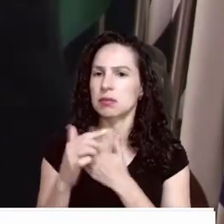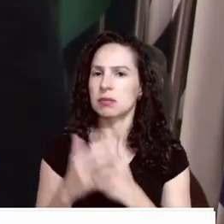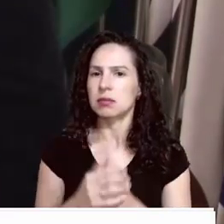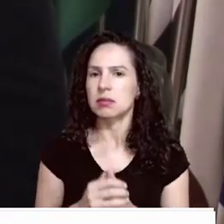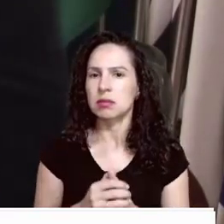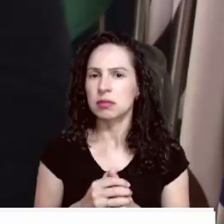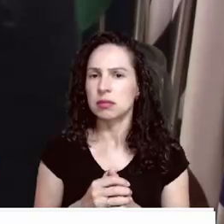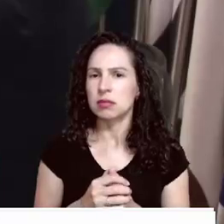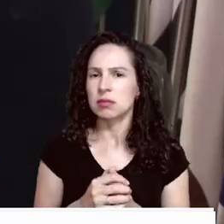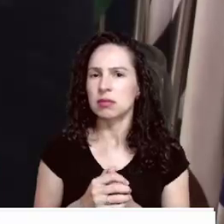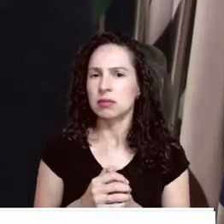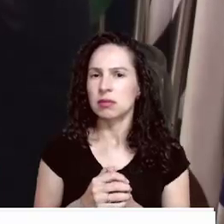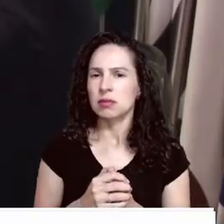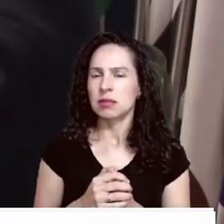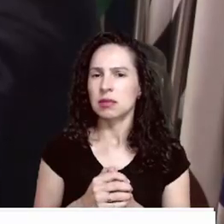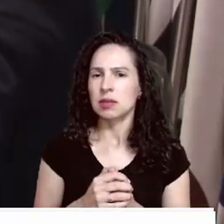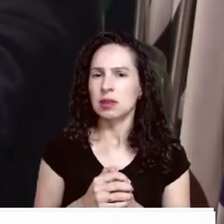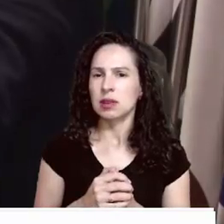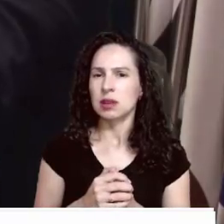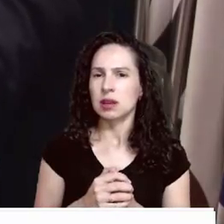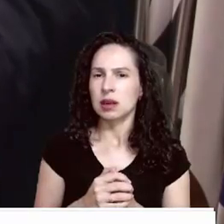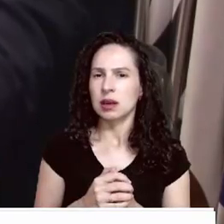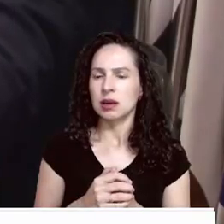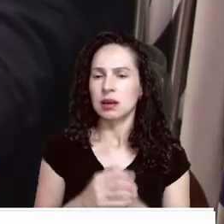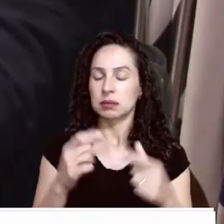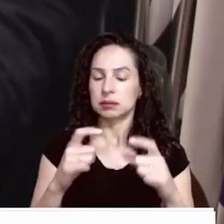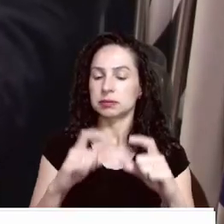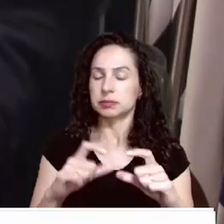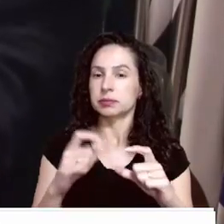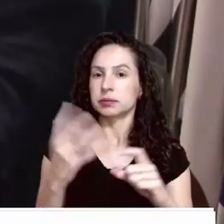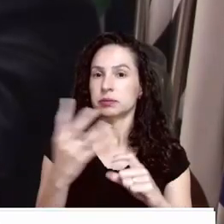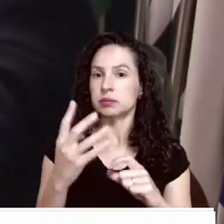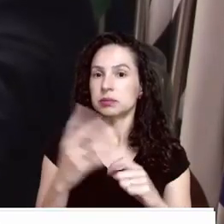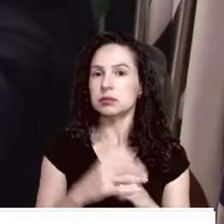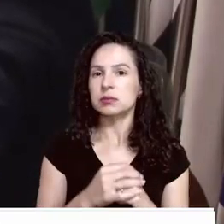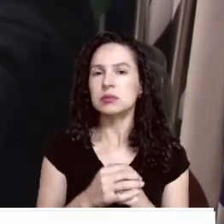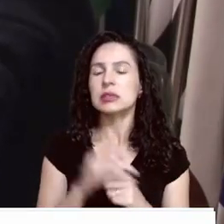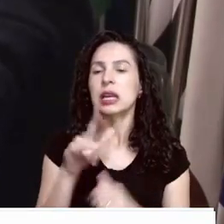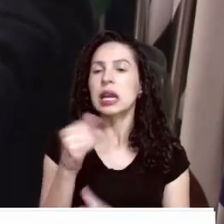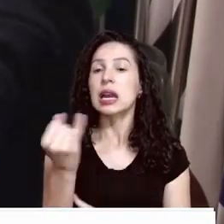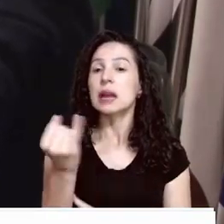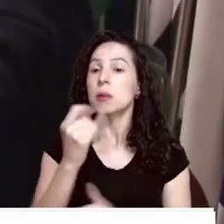O artigo 4º diz lá, imprescindível assinatura.